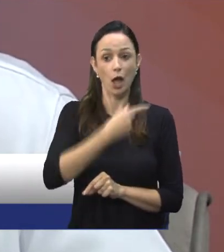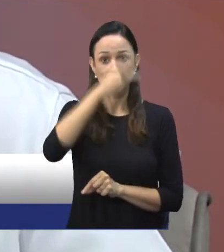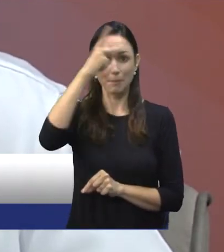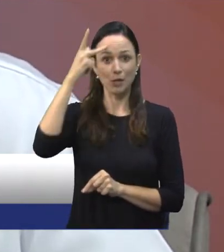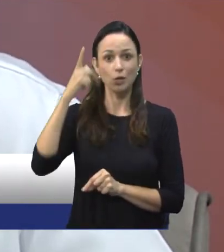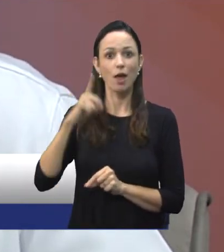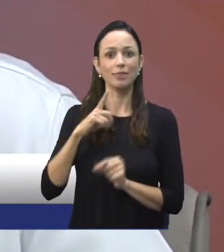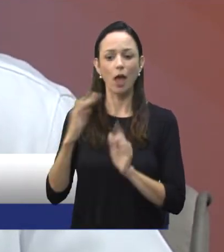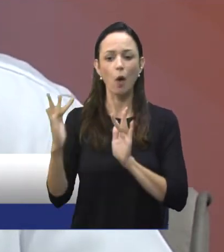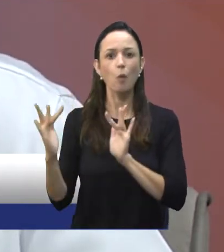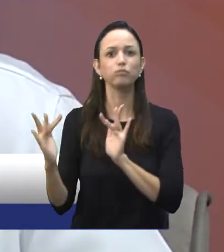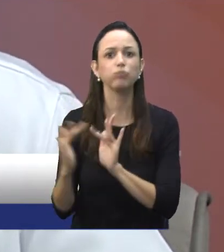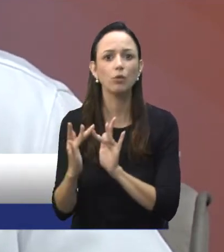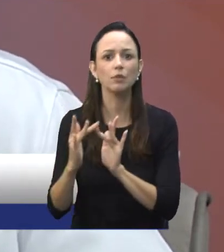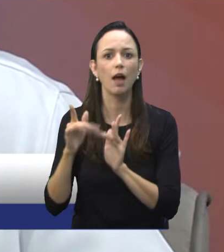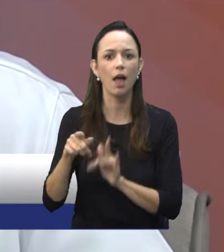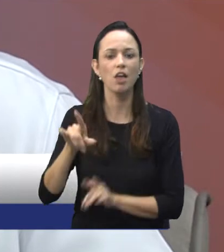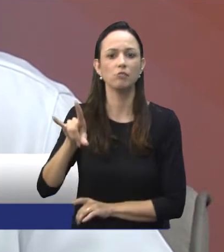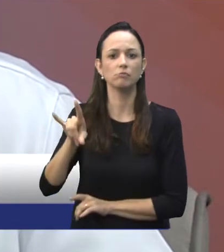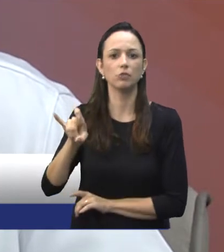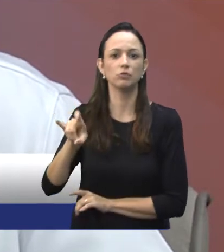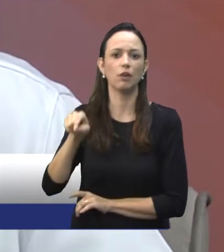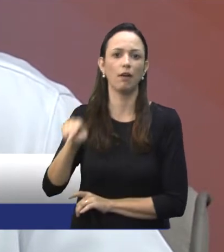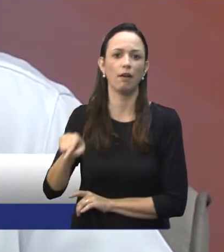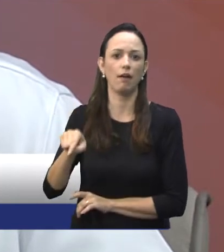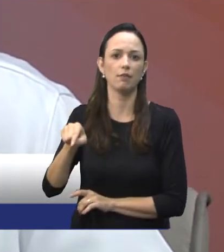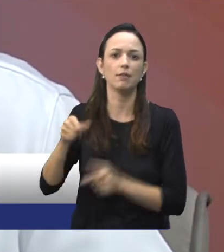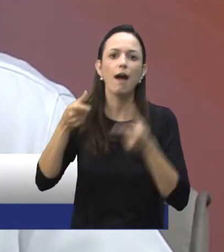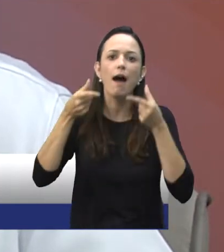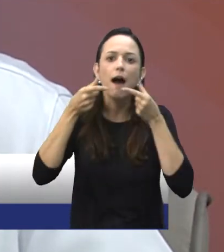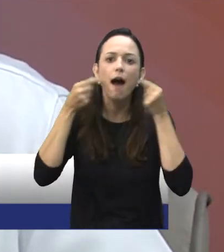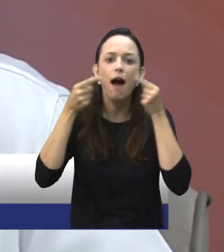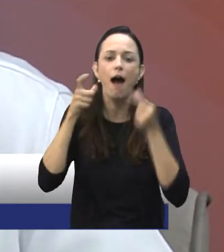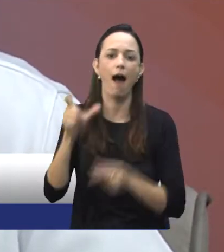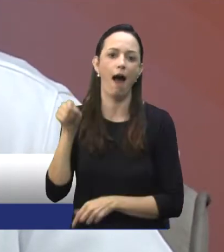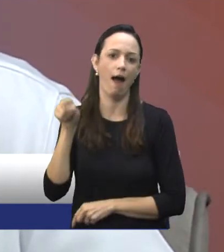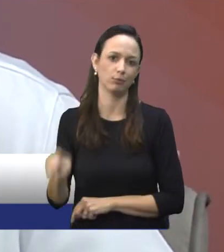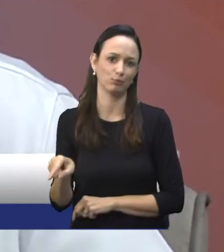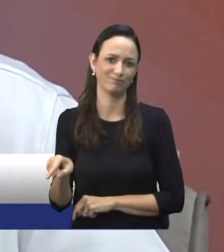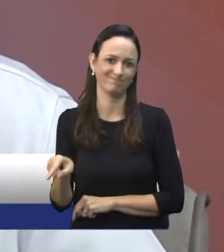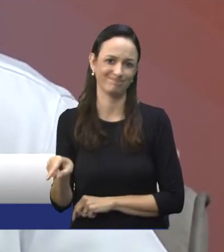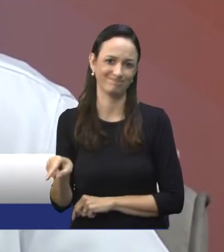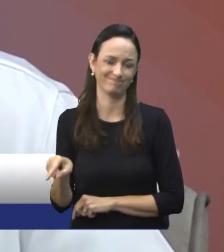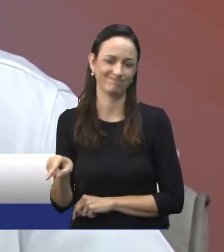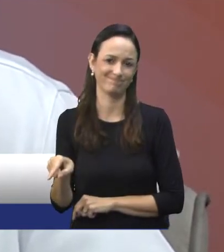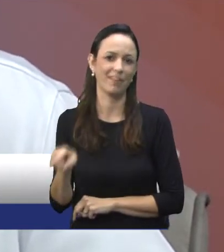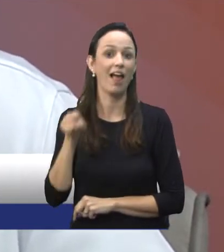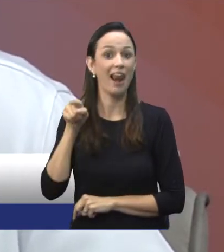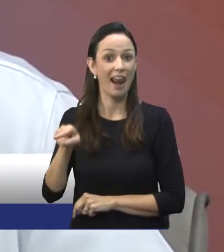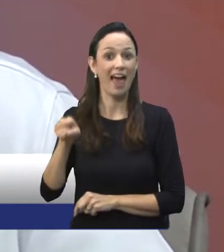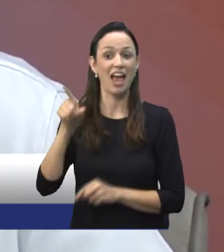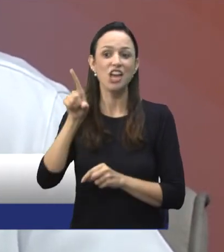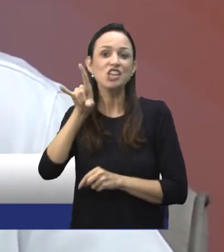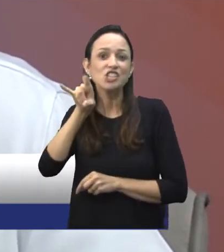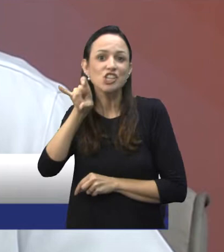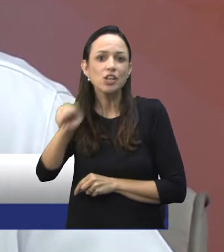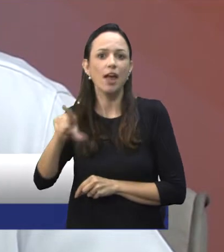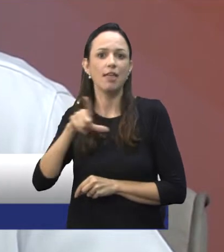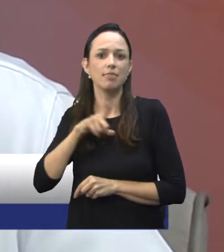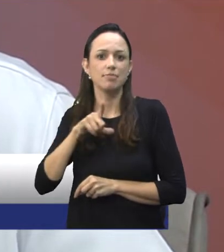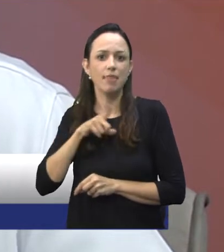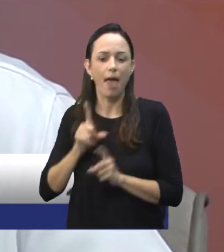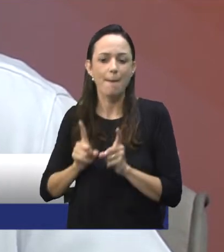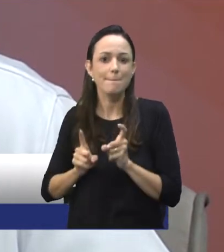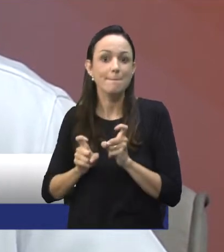contato com a urina dos roedores, a urina dos ratos, que é onde a bactéria causadora